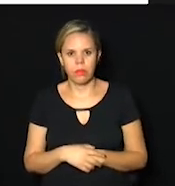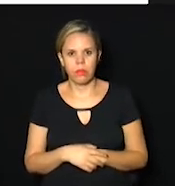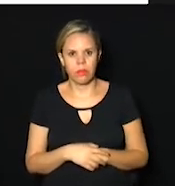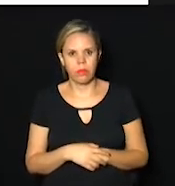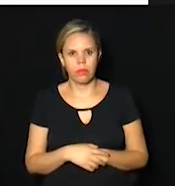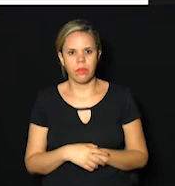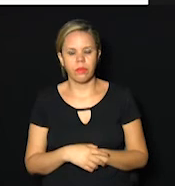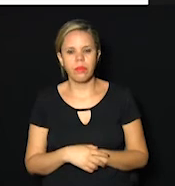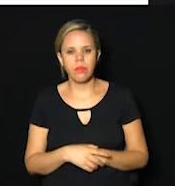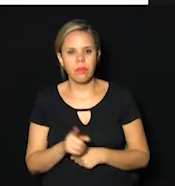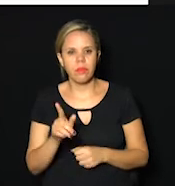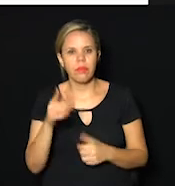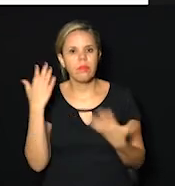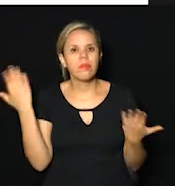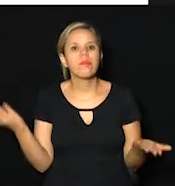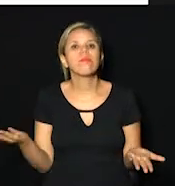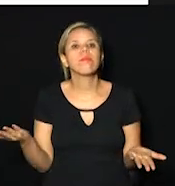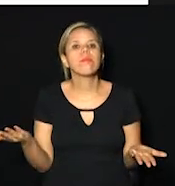Você sabe quais são?